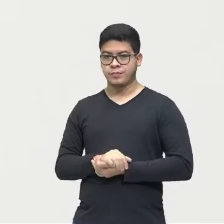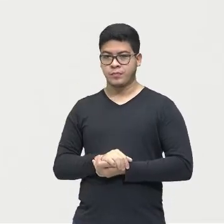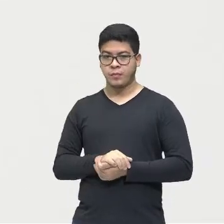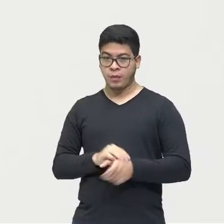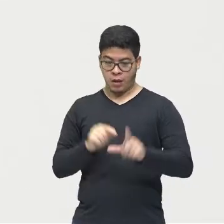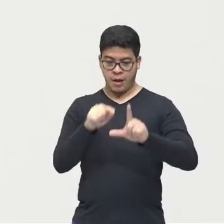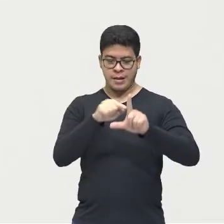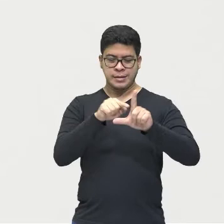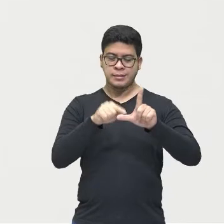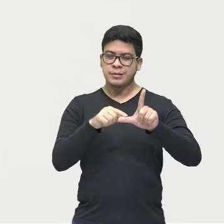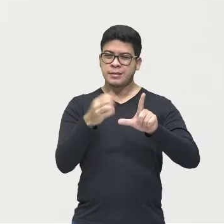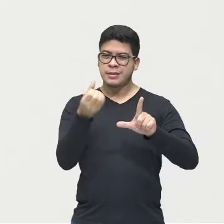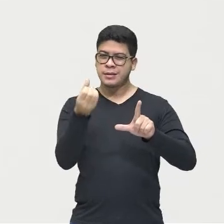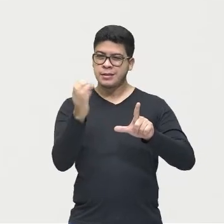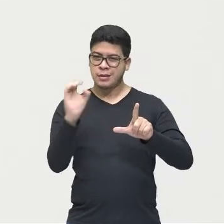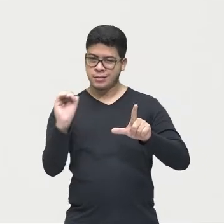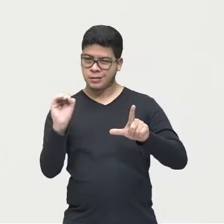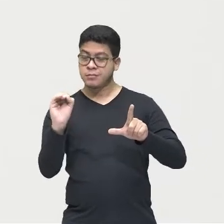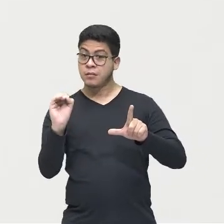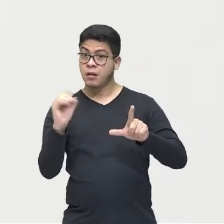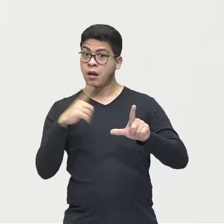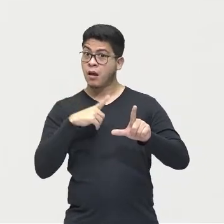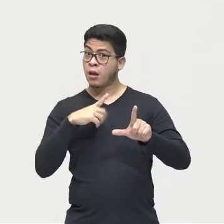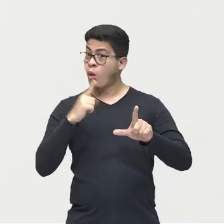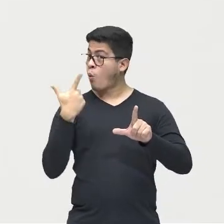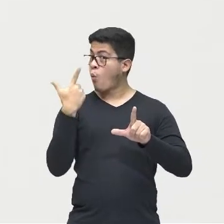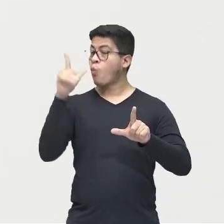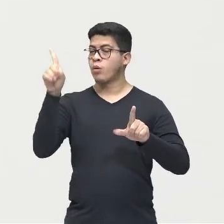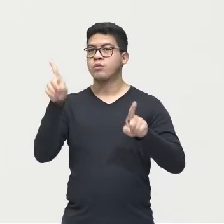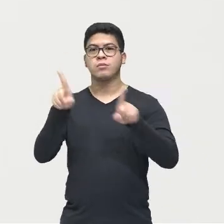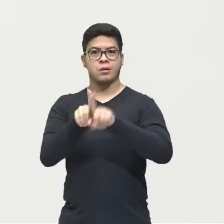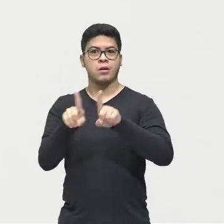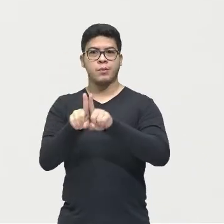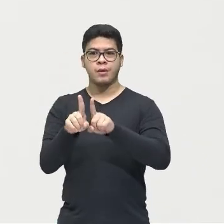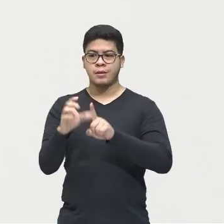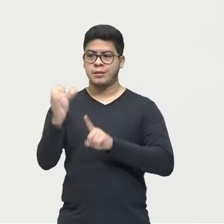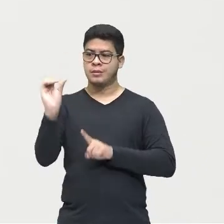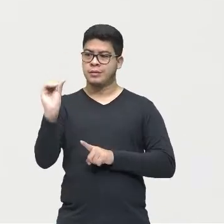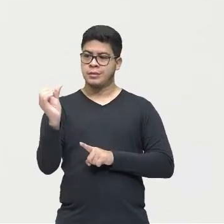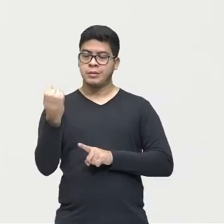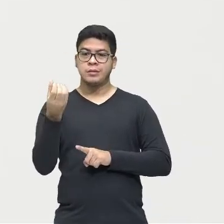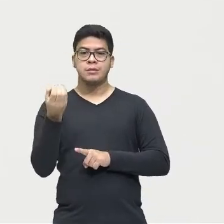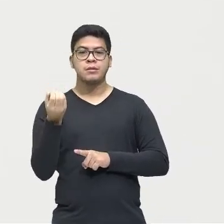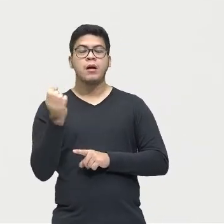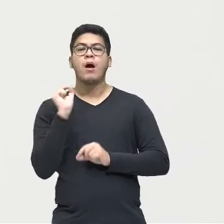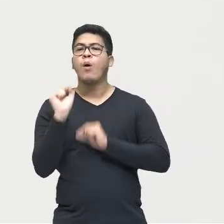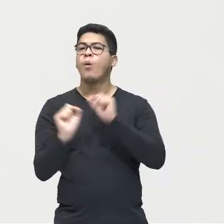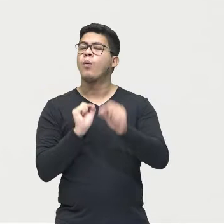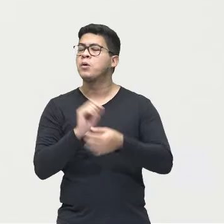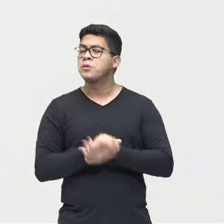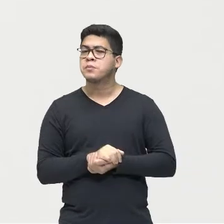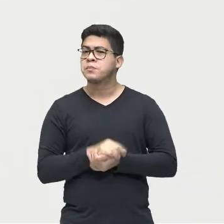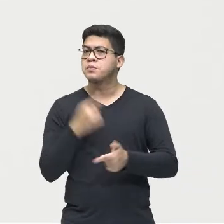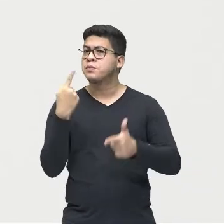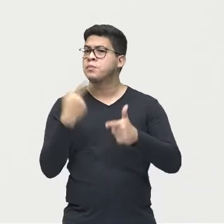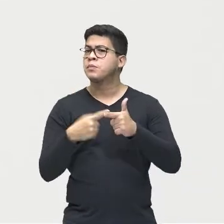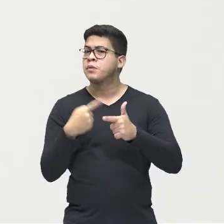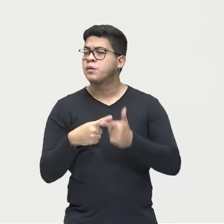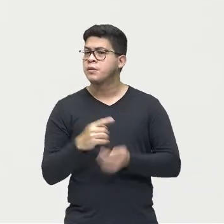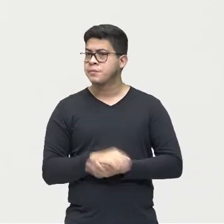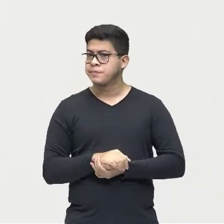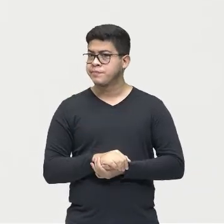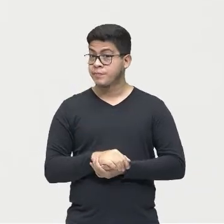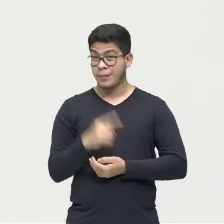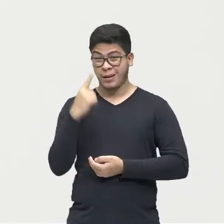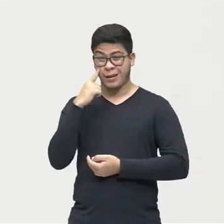outro necessariamente também tem que medir 60 graus. O mesmo ocorre com os outros dois, né? Se aqui medir